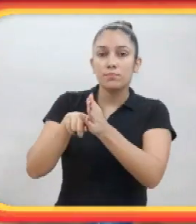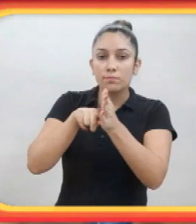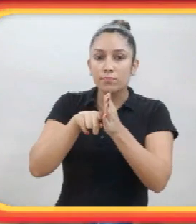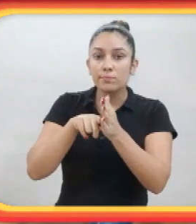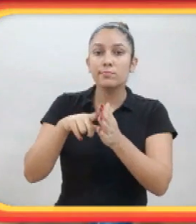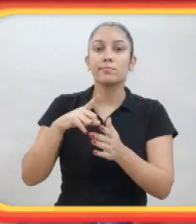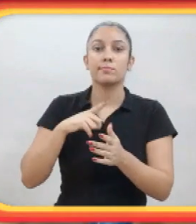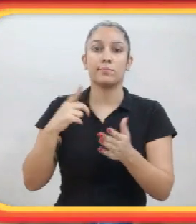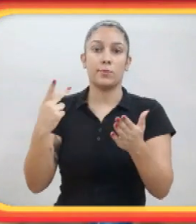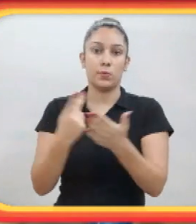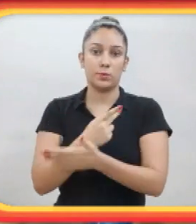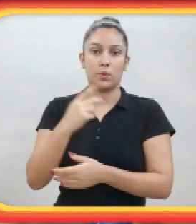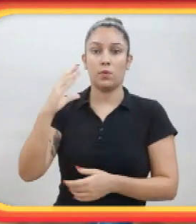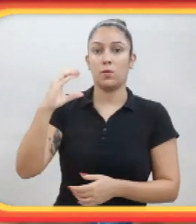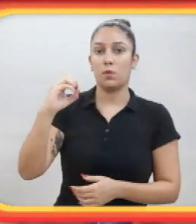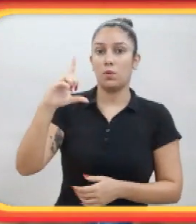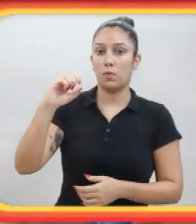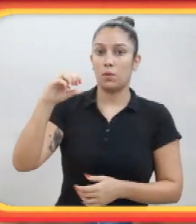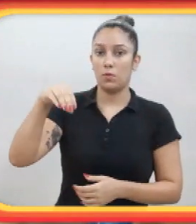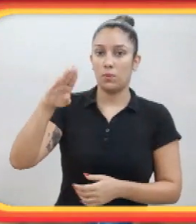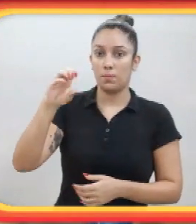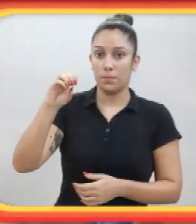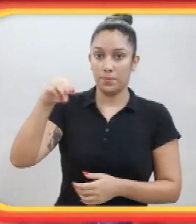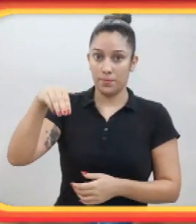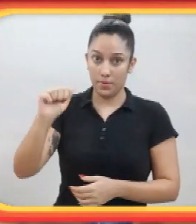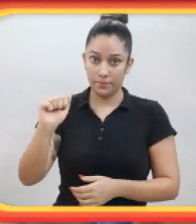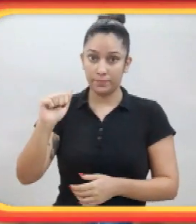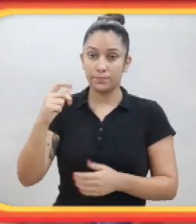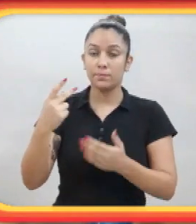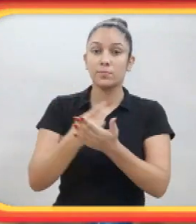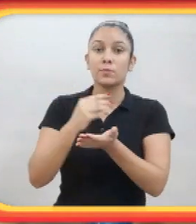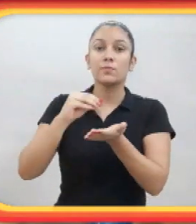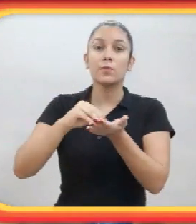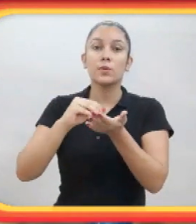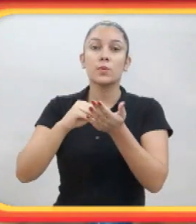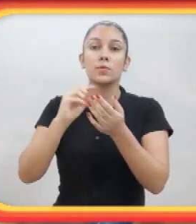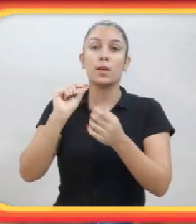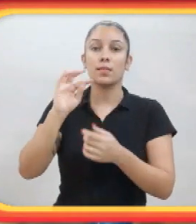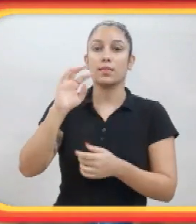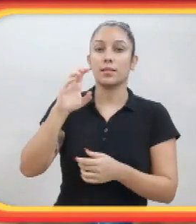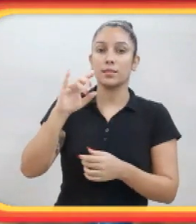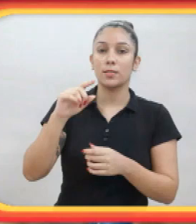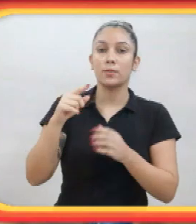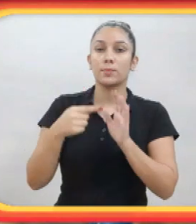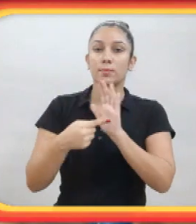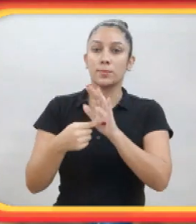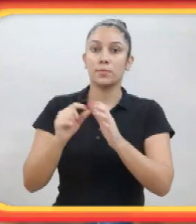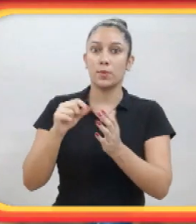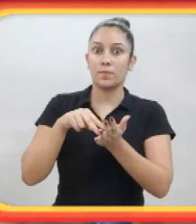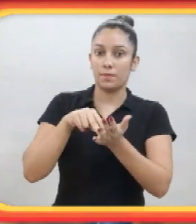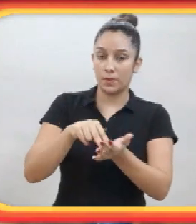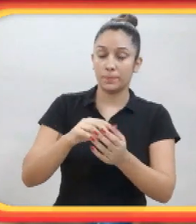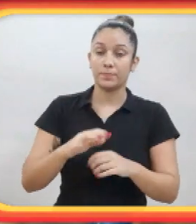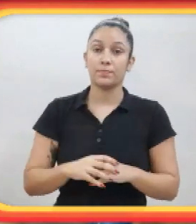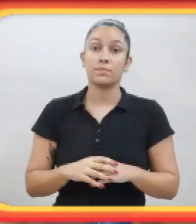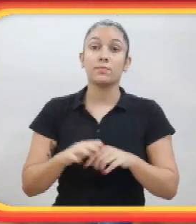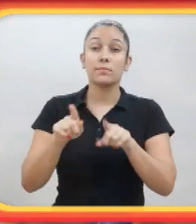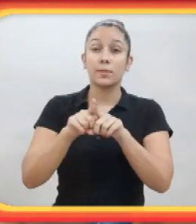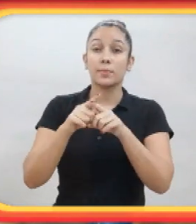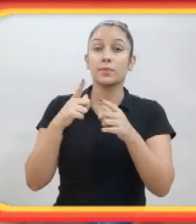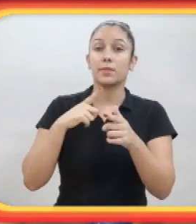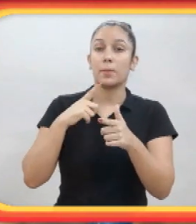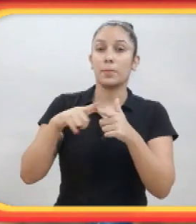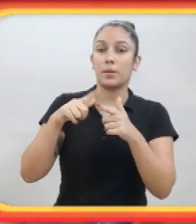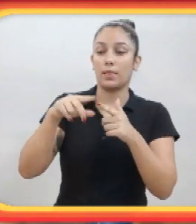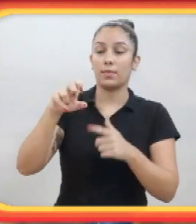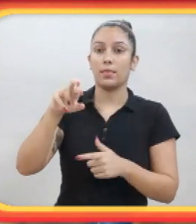o oftalmologista diagnosticou como sendo coloboma, que é uma falta de tecido que tinha